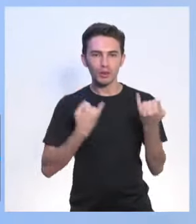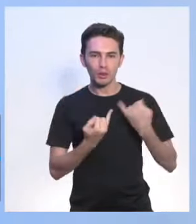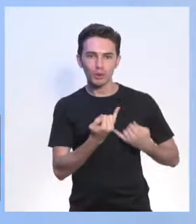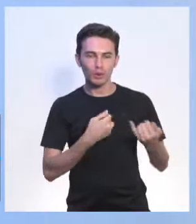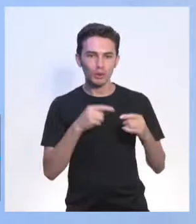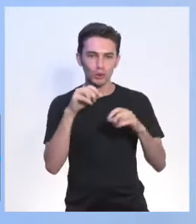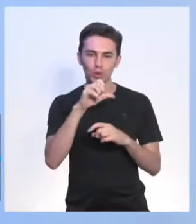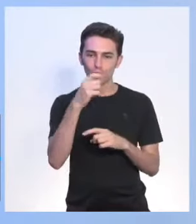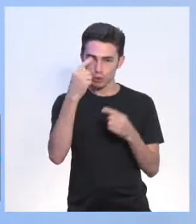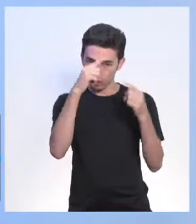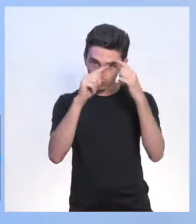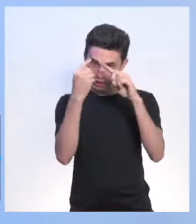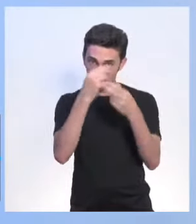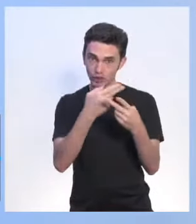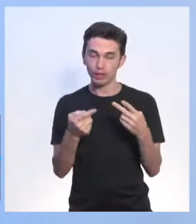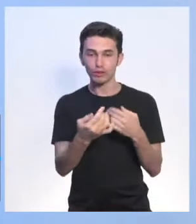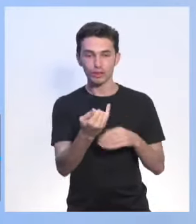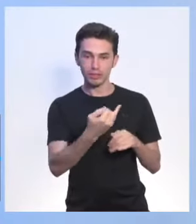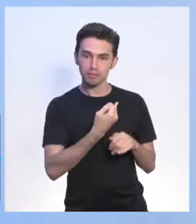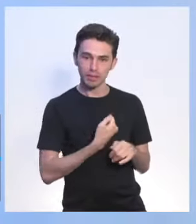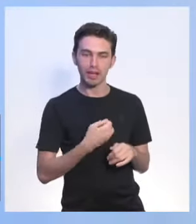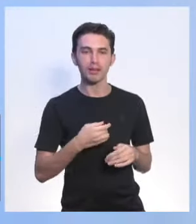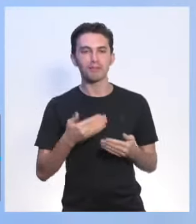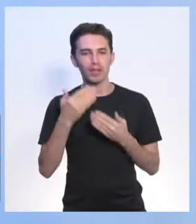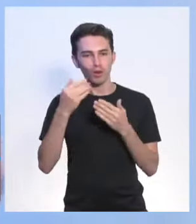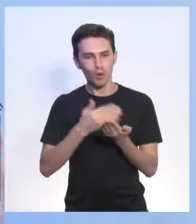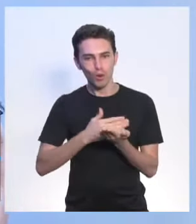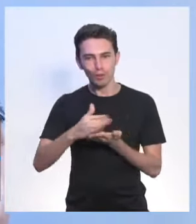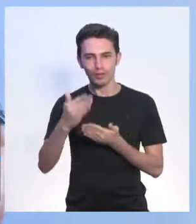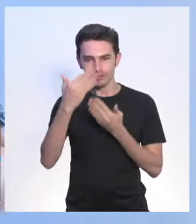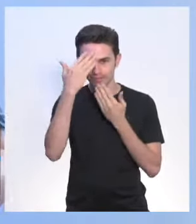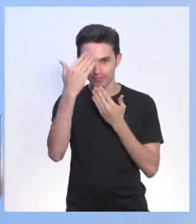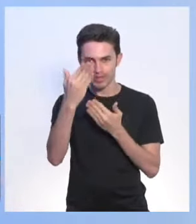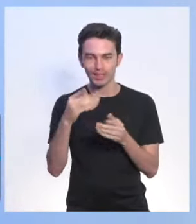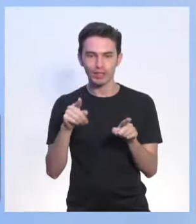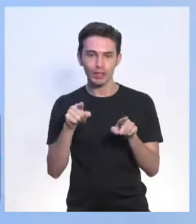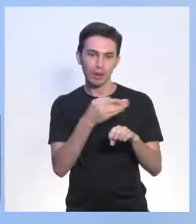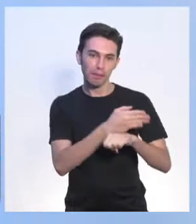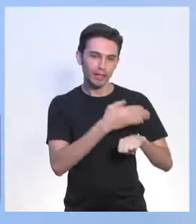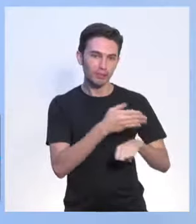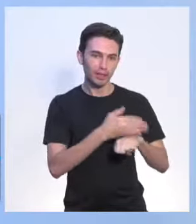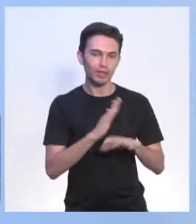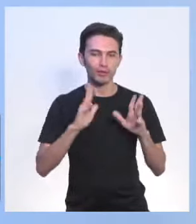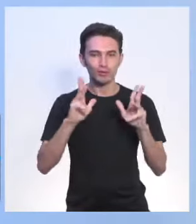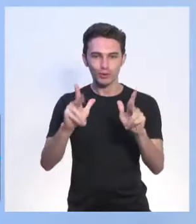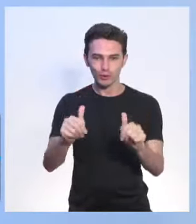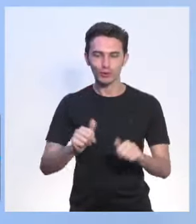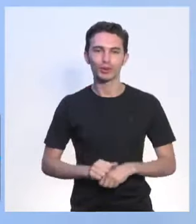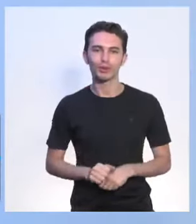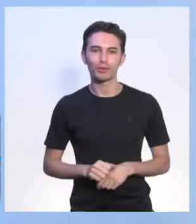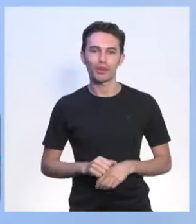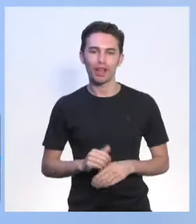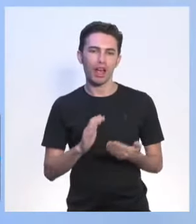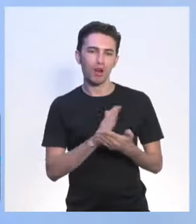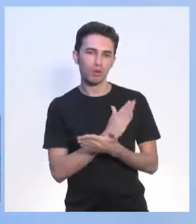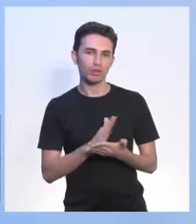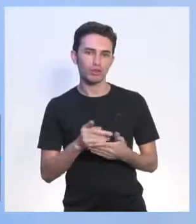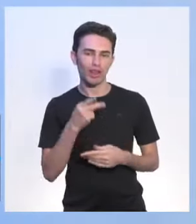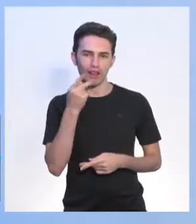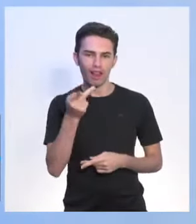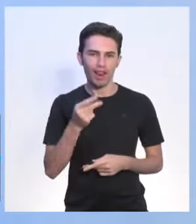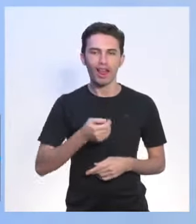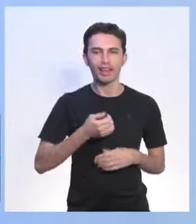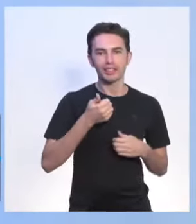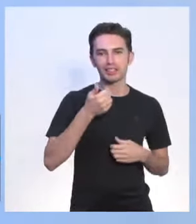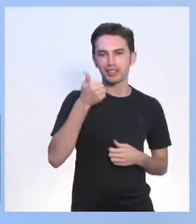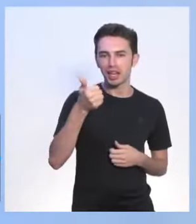muito legais. E começando sempre agradecendo o pessoal que participa. Lembrando, todos que falam lá um yes e um no, tá valendo